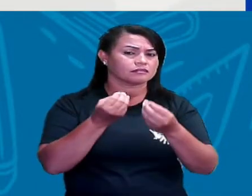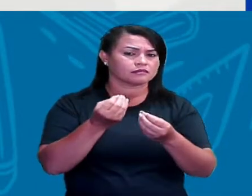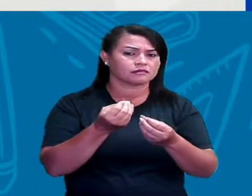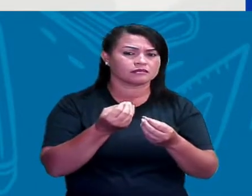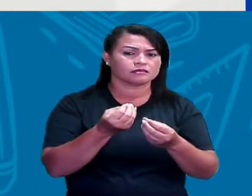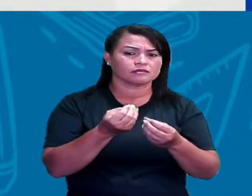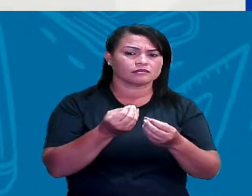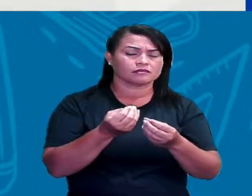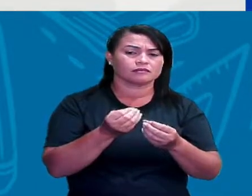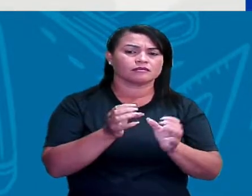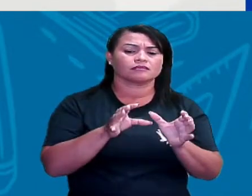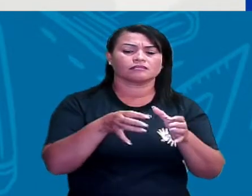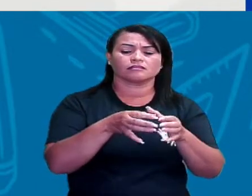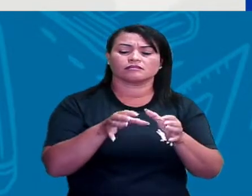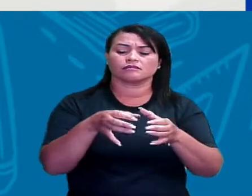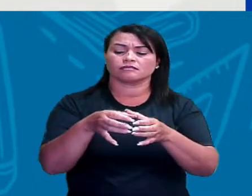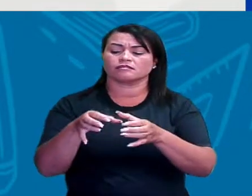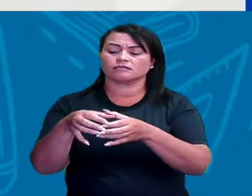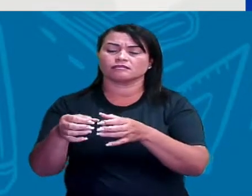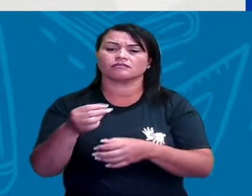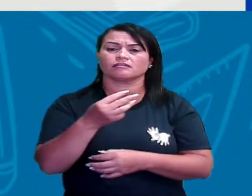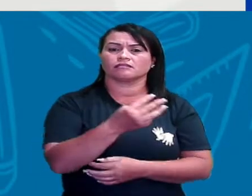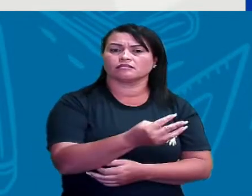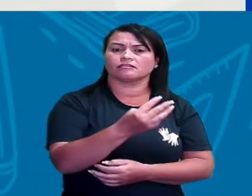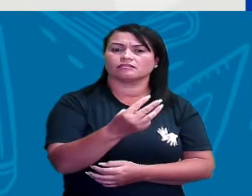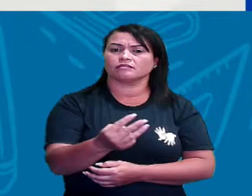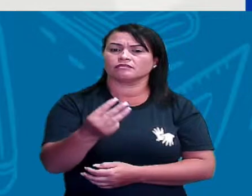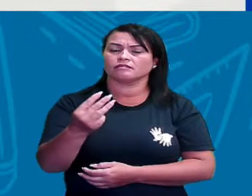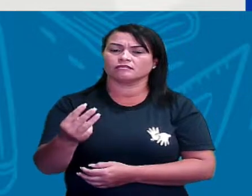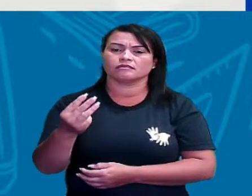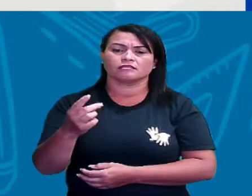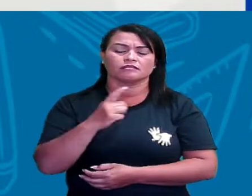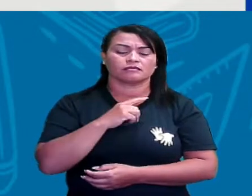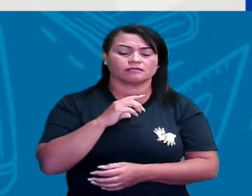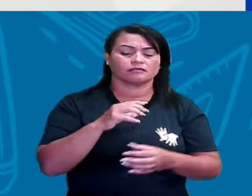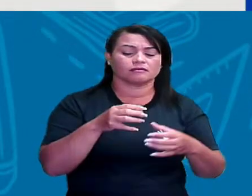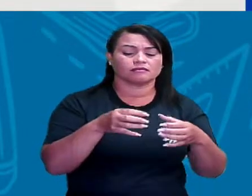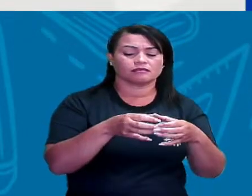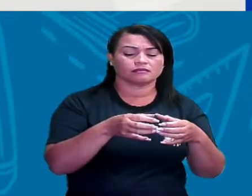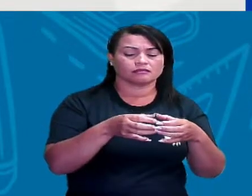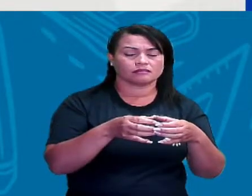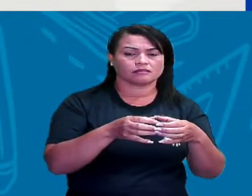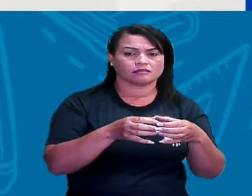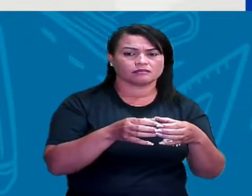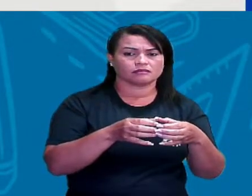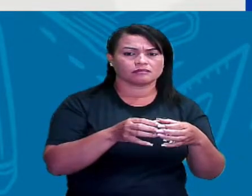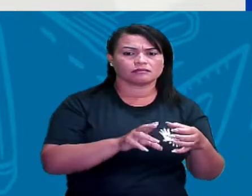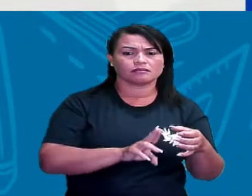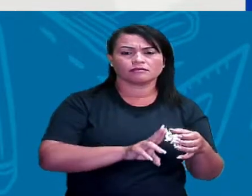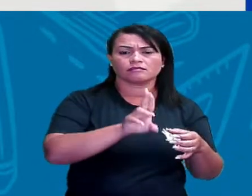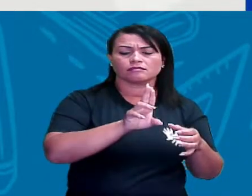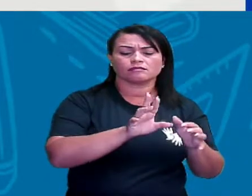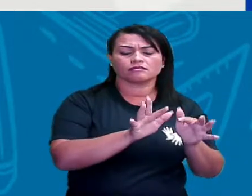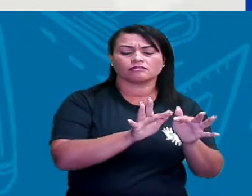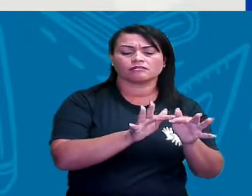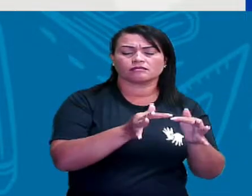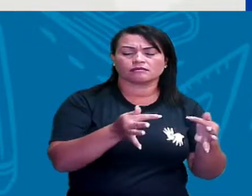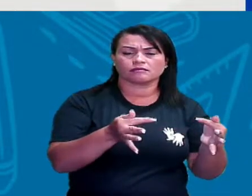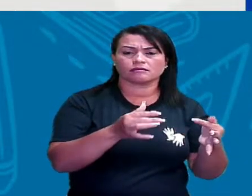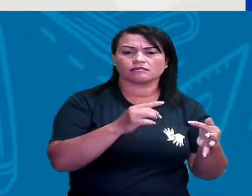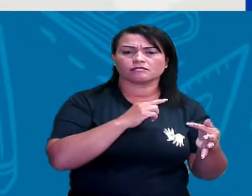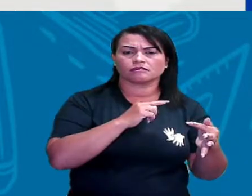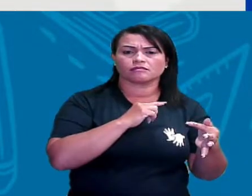3 em 3 algarismos, tá? Então, nós temos, ó, a classe das unidades simples, tá? Nós temos